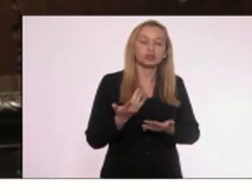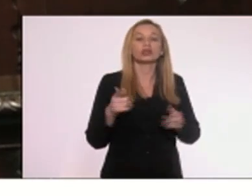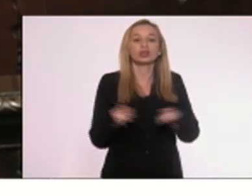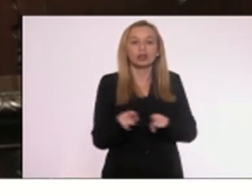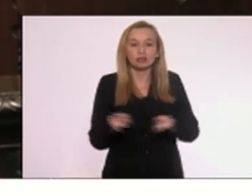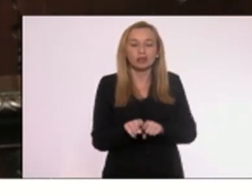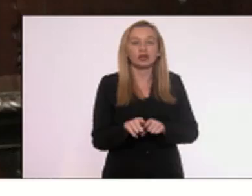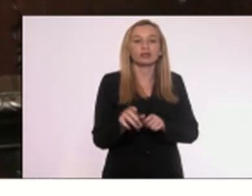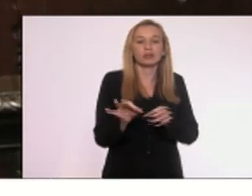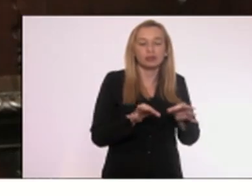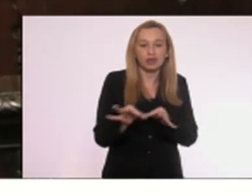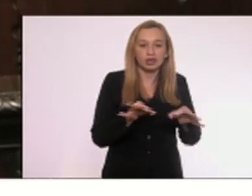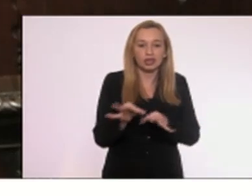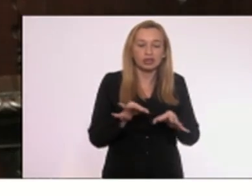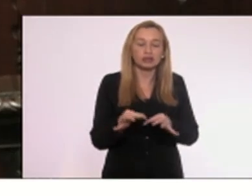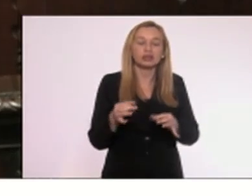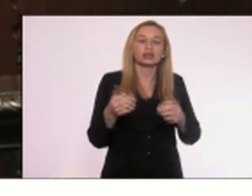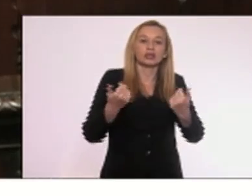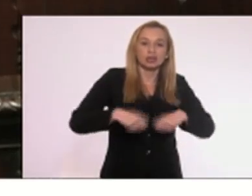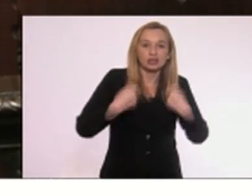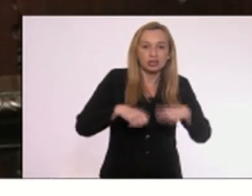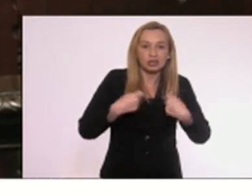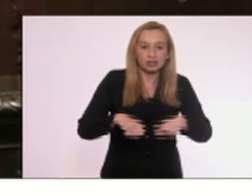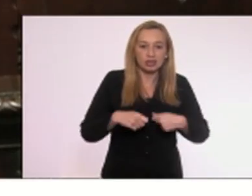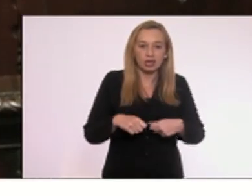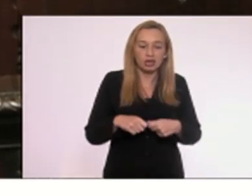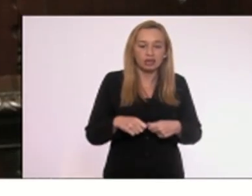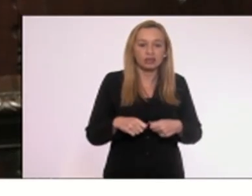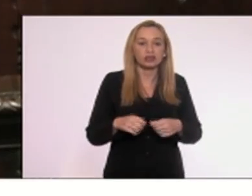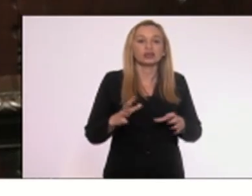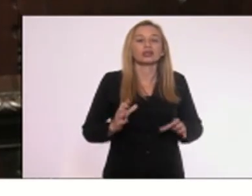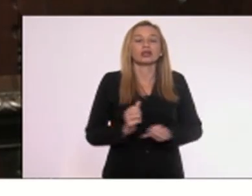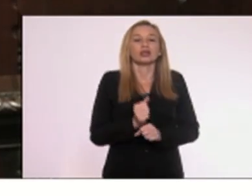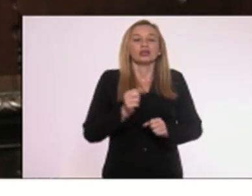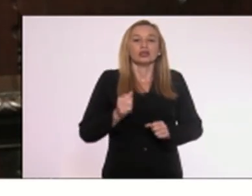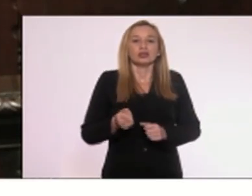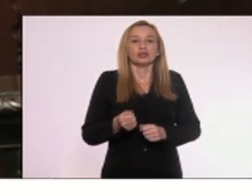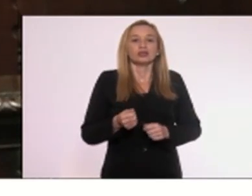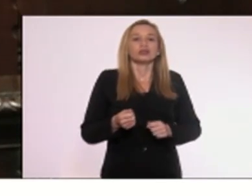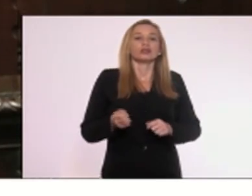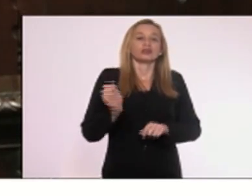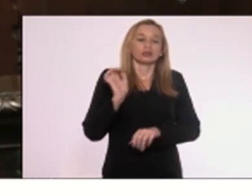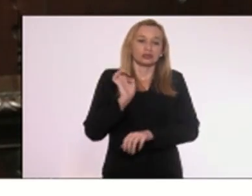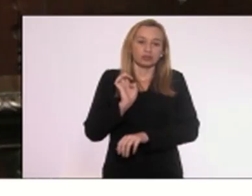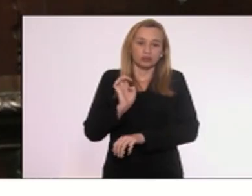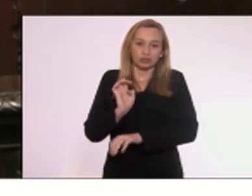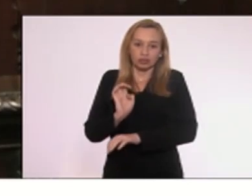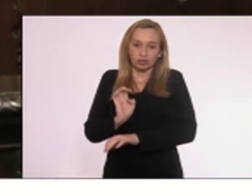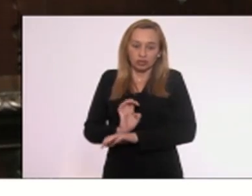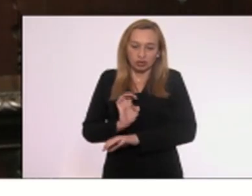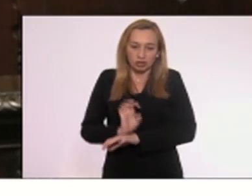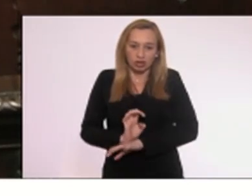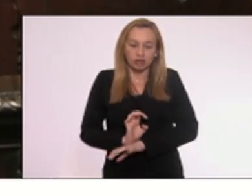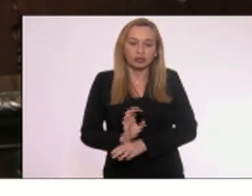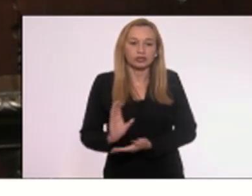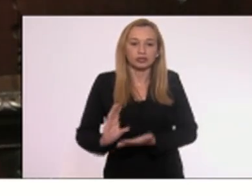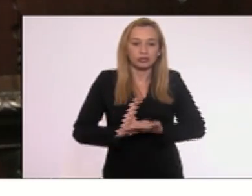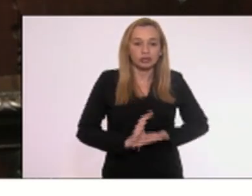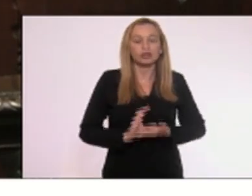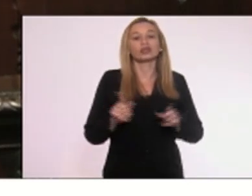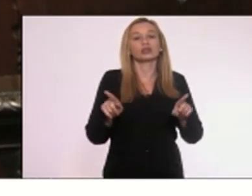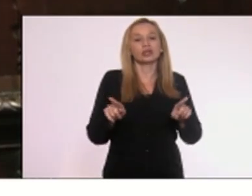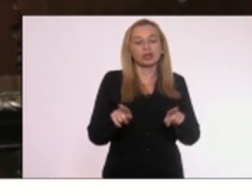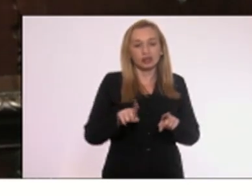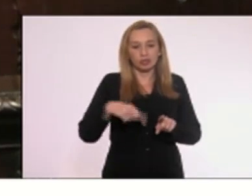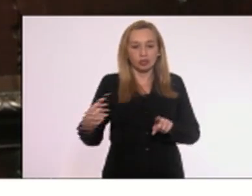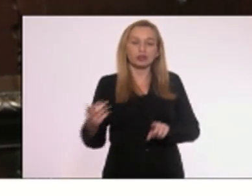pilares centrais necessários para a retificação financeira desse Estado. Depois, enfrentamos no âmbito da comissão todas